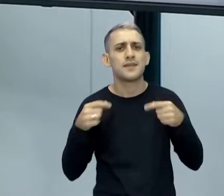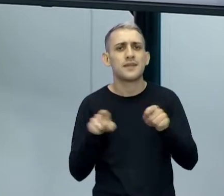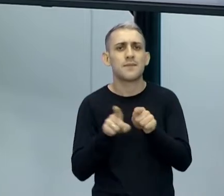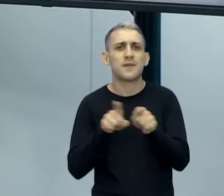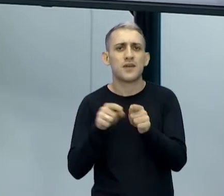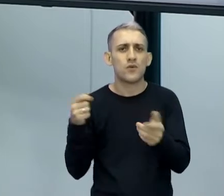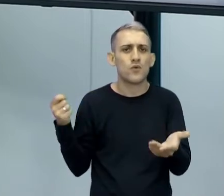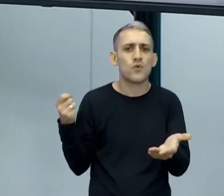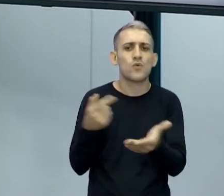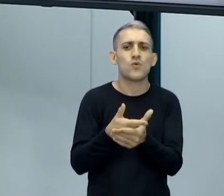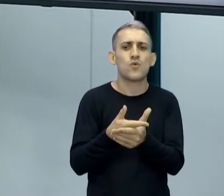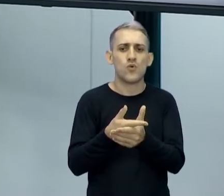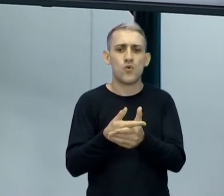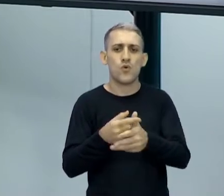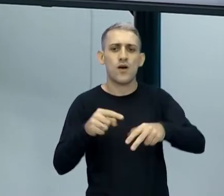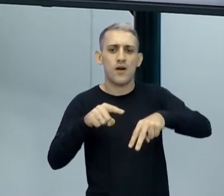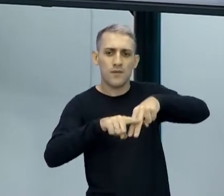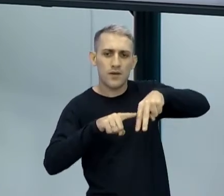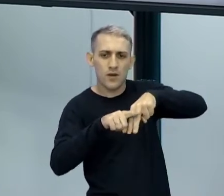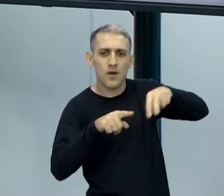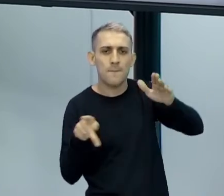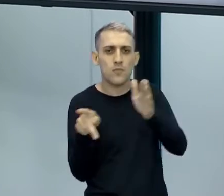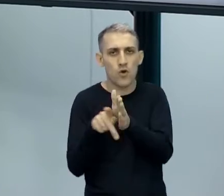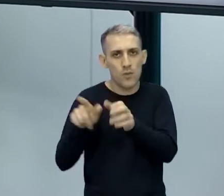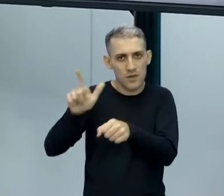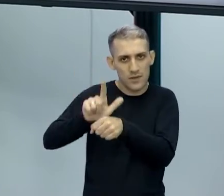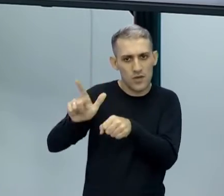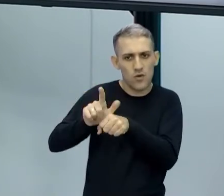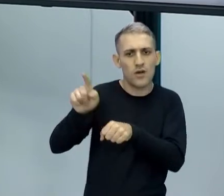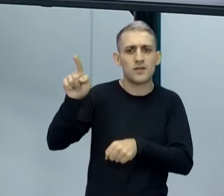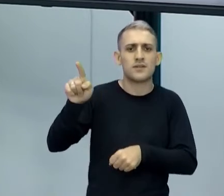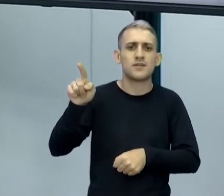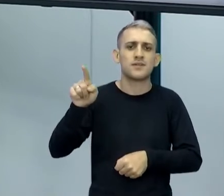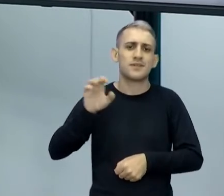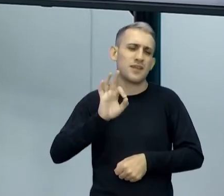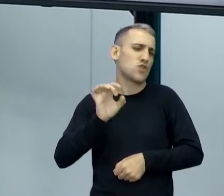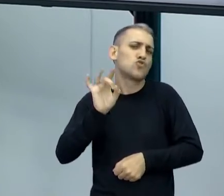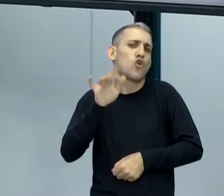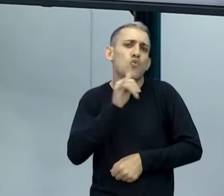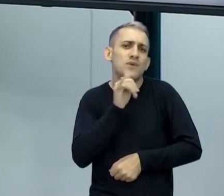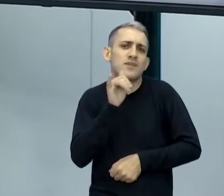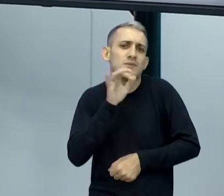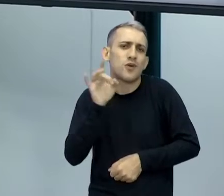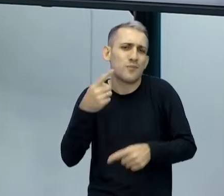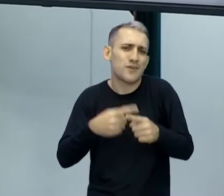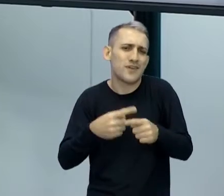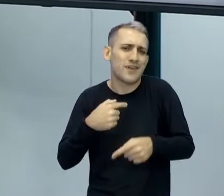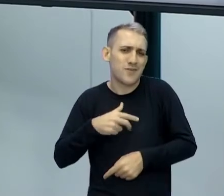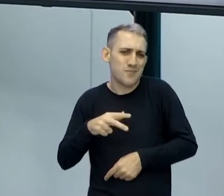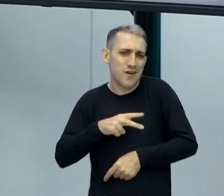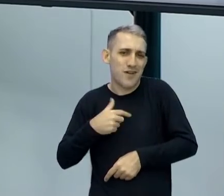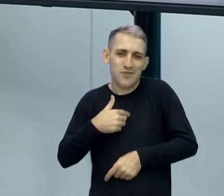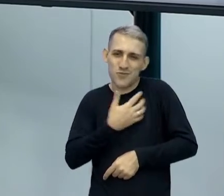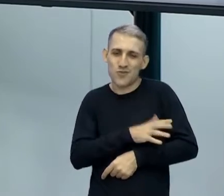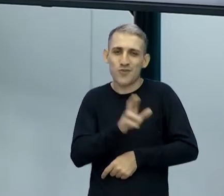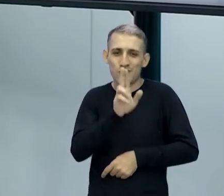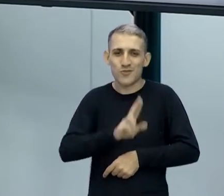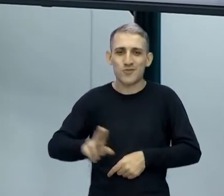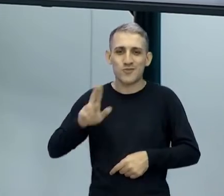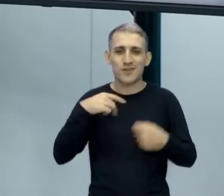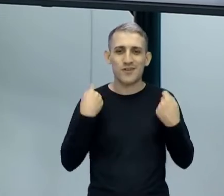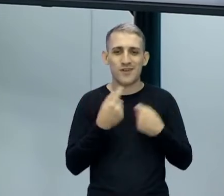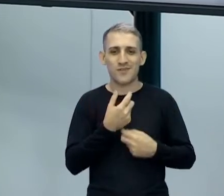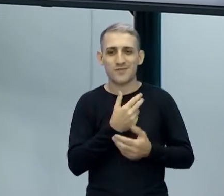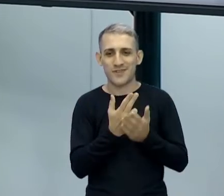comprar também bermudas aí nessa lojinha geek. Se bem que, ó, gente, é só um exemplo, porque eu particularmente não gosto muito de usar camiseta com